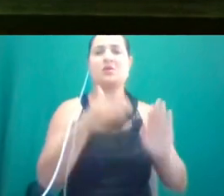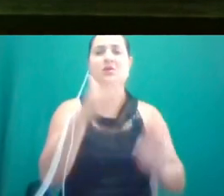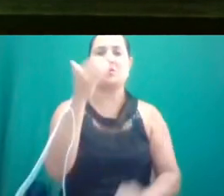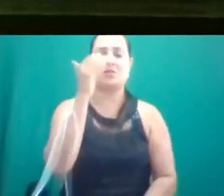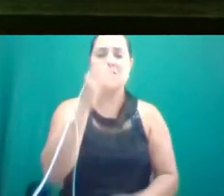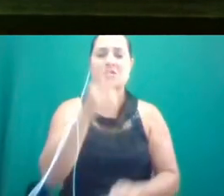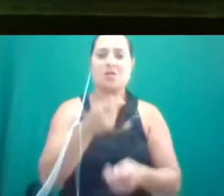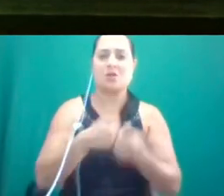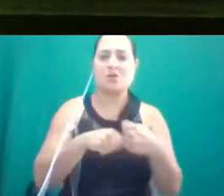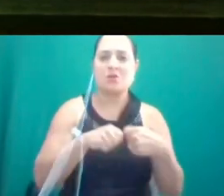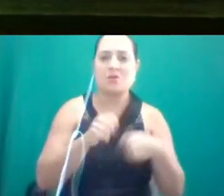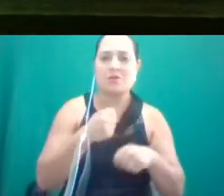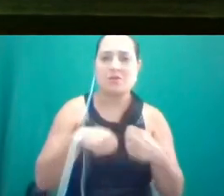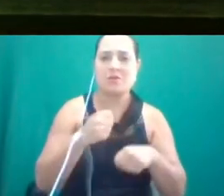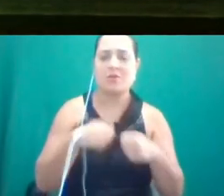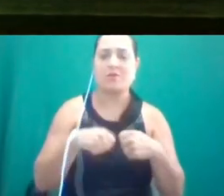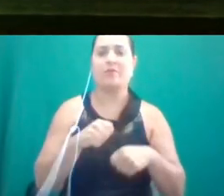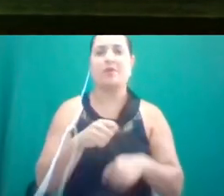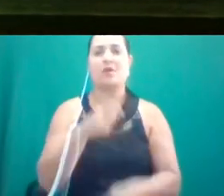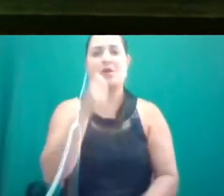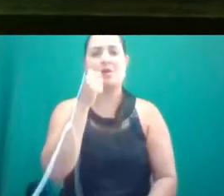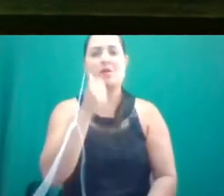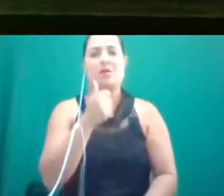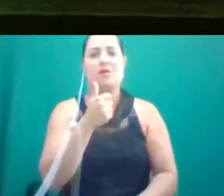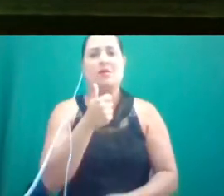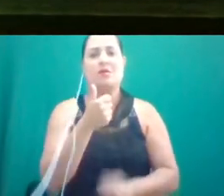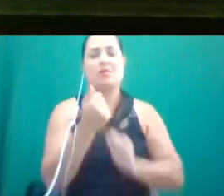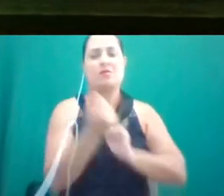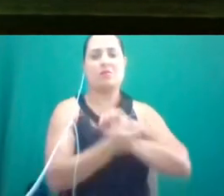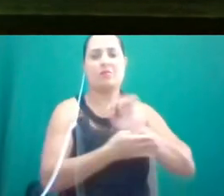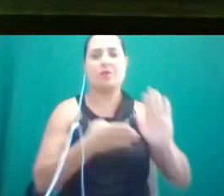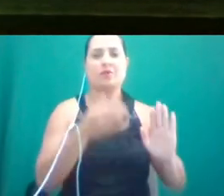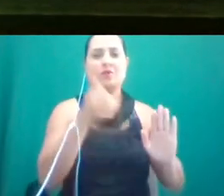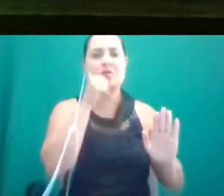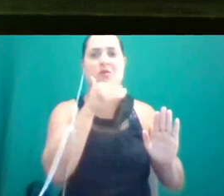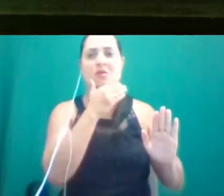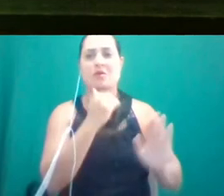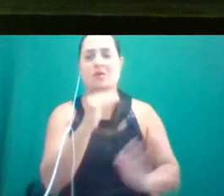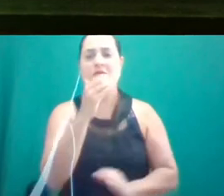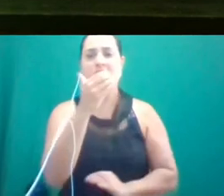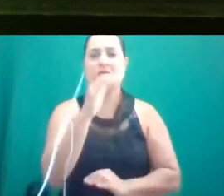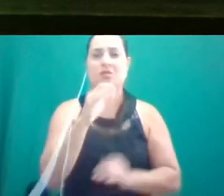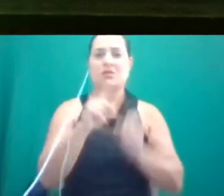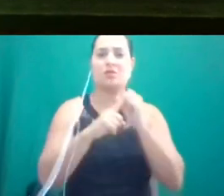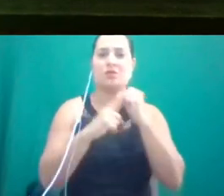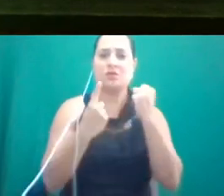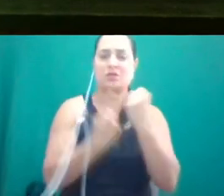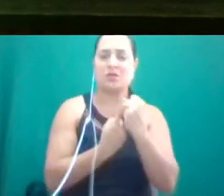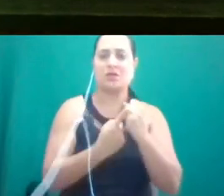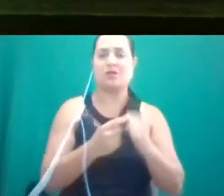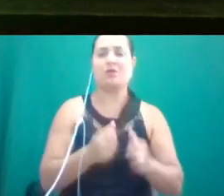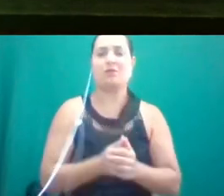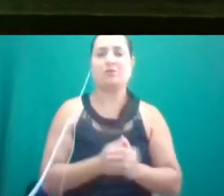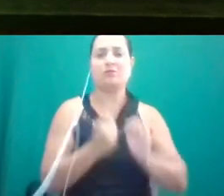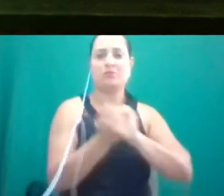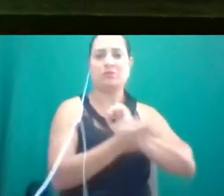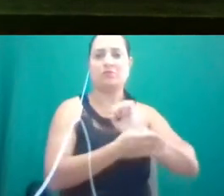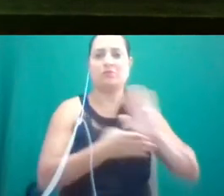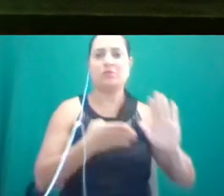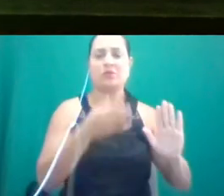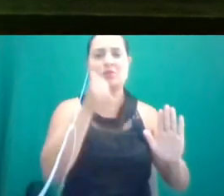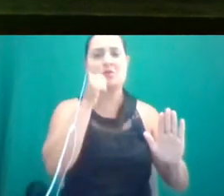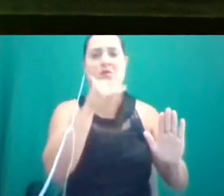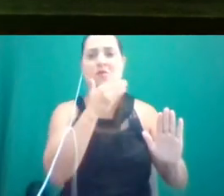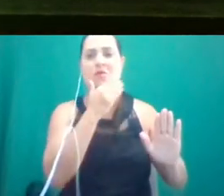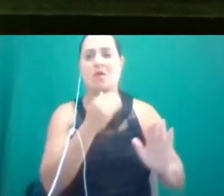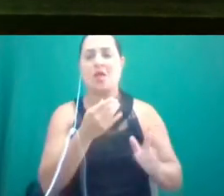engenharia florestal, bacharel e bacharela em gastronomia, bacharel e